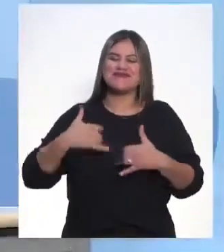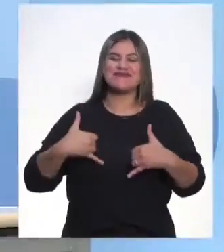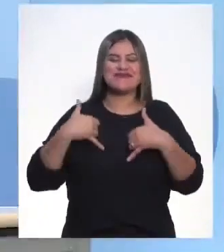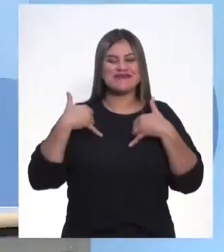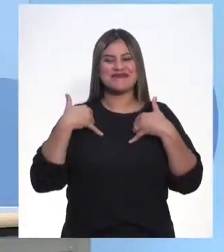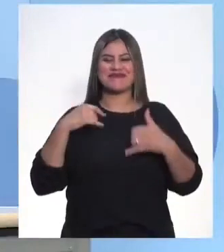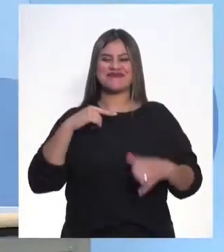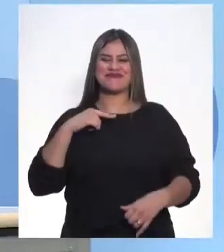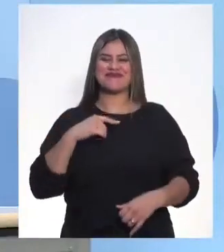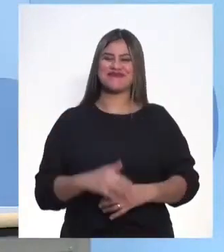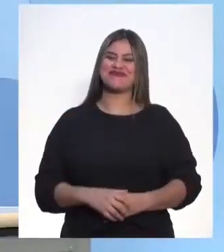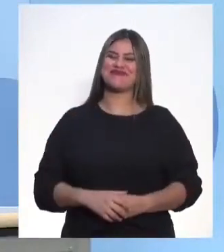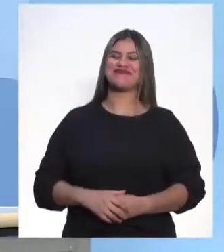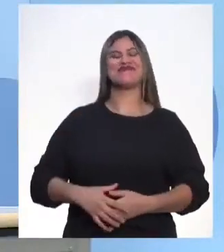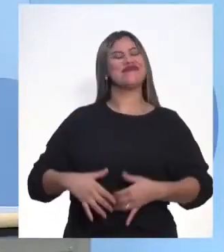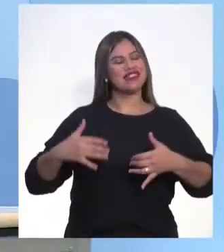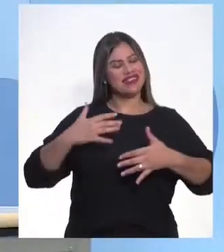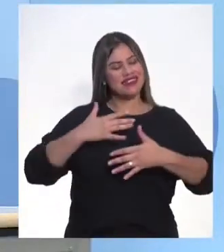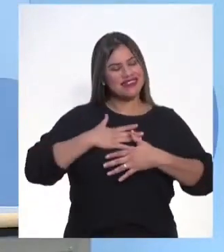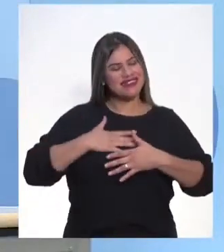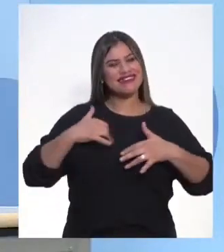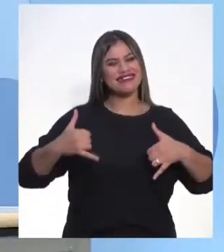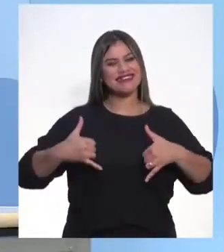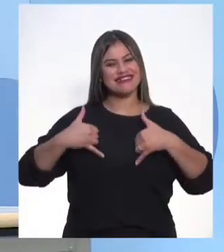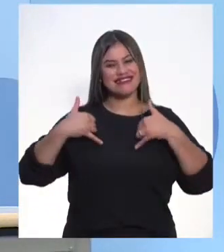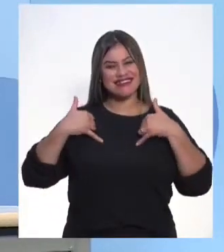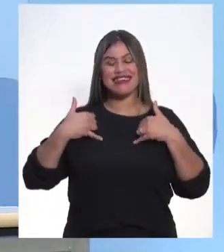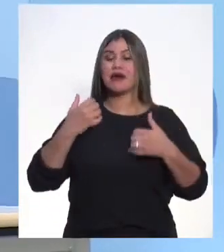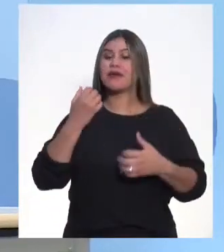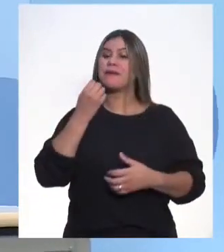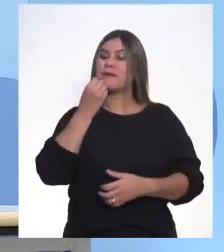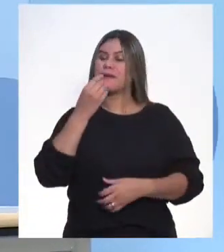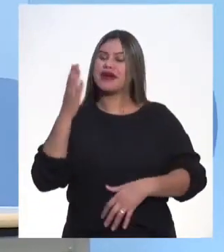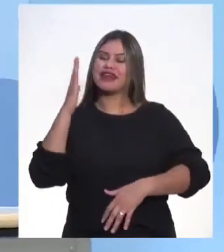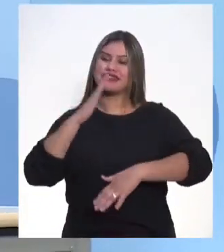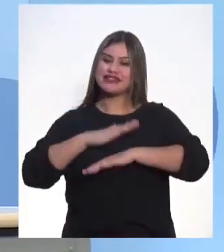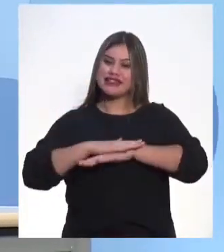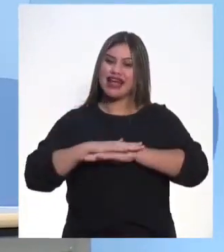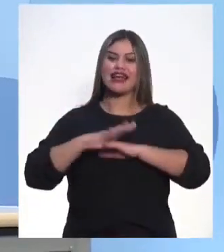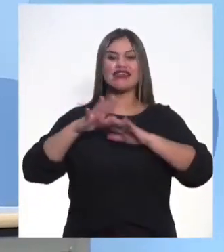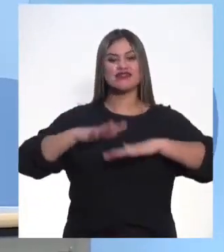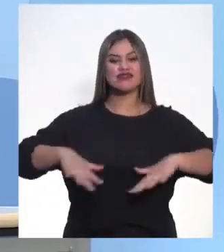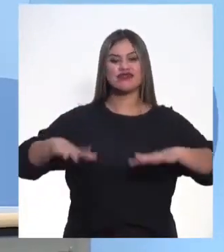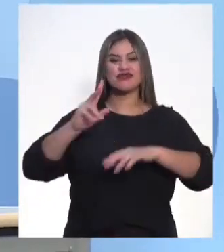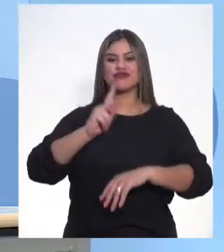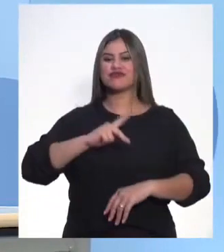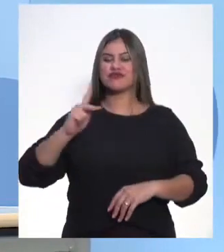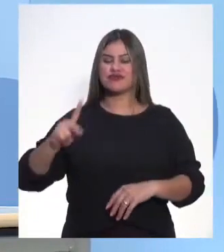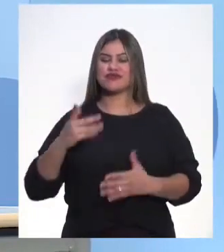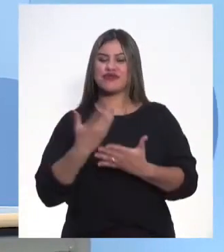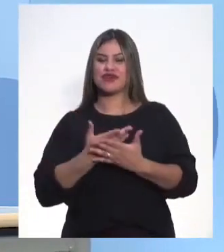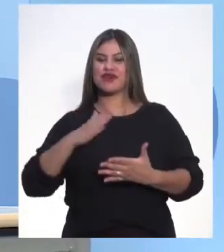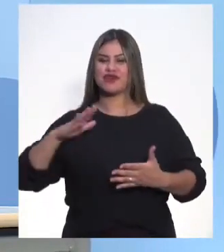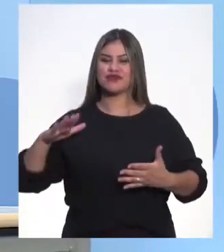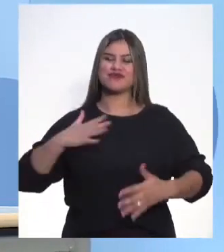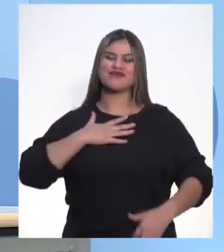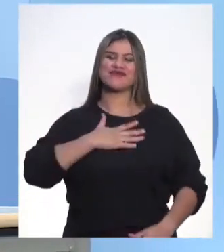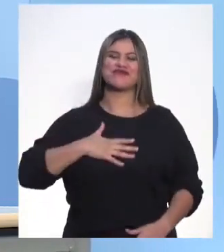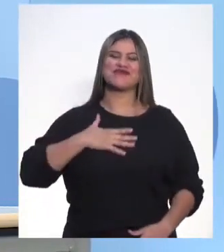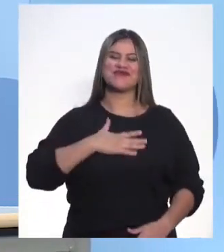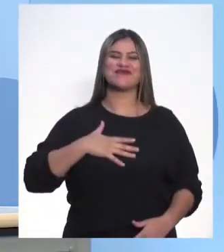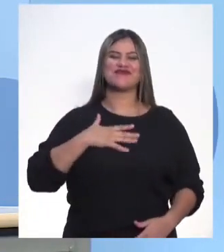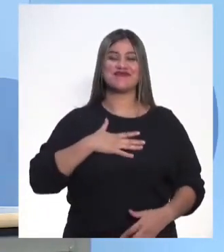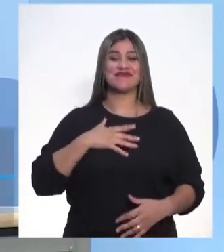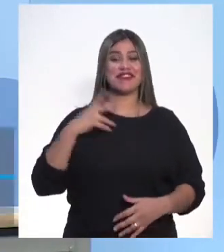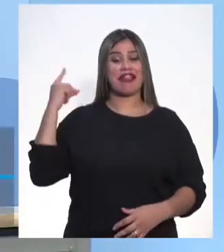é toda minha. Jennifer, boa tarde a você, professor, você, aluno, todos que acompanham as nossas aulas aqui no Centro de Mídias. É um prazer, finalmente, depois de